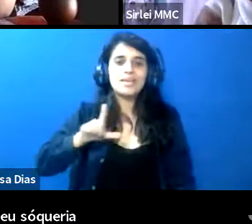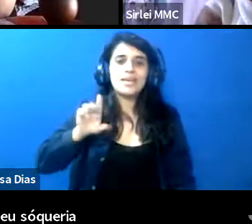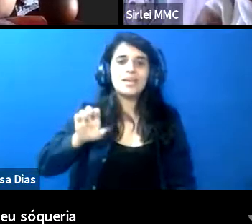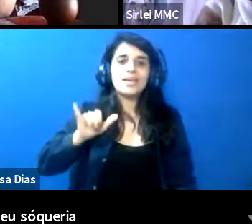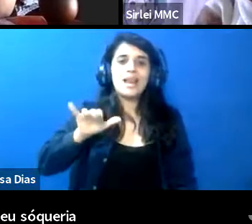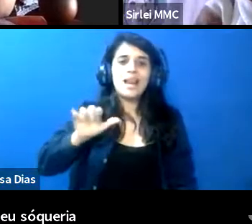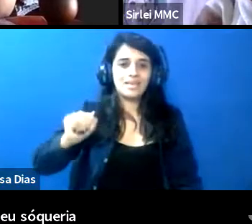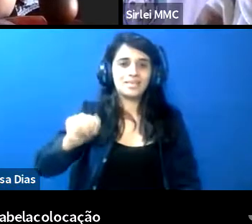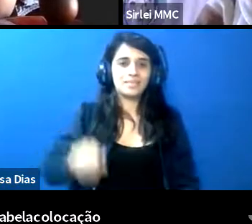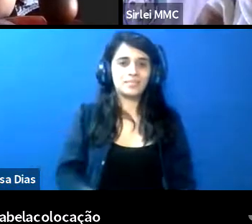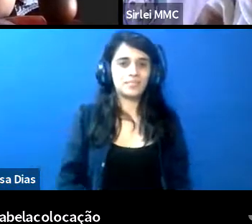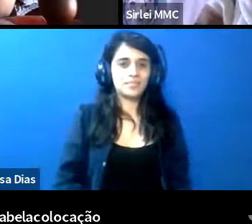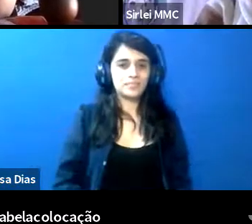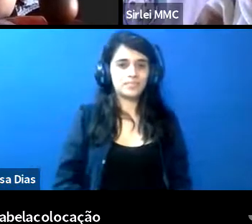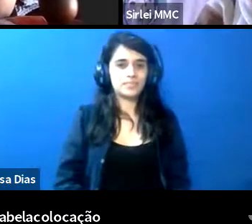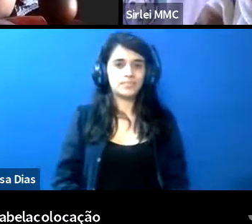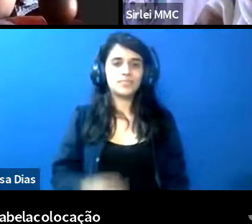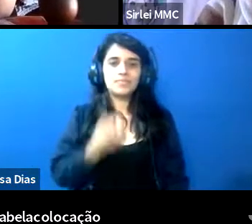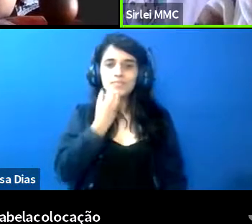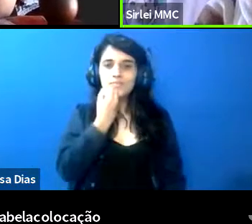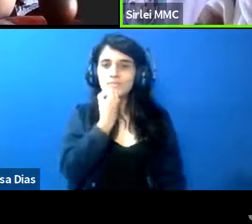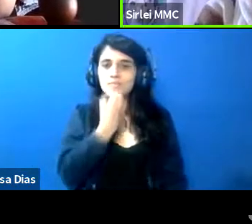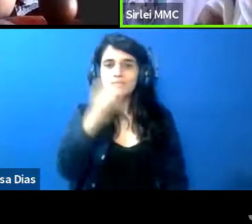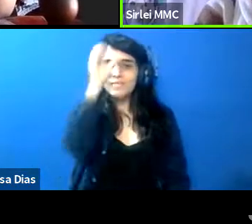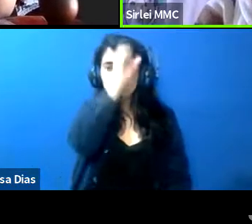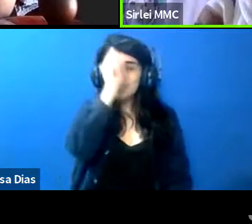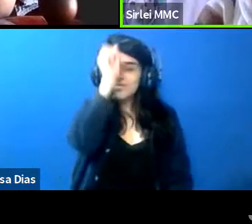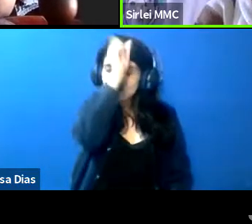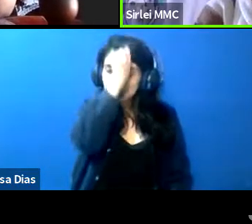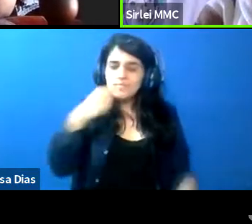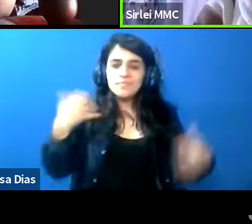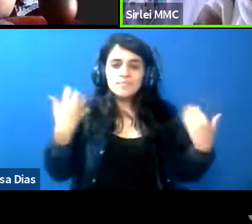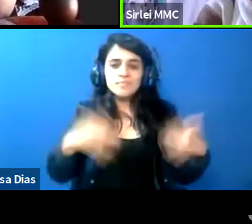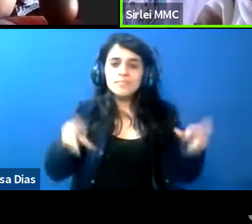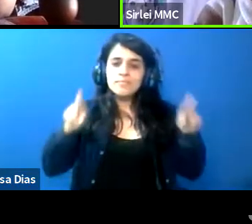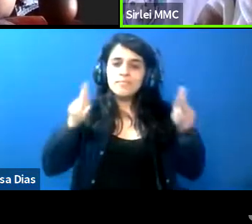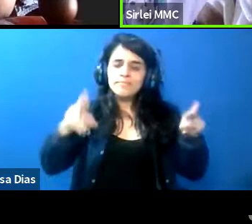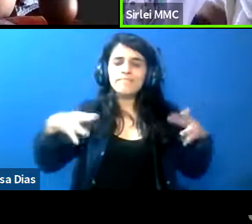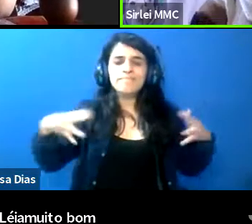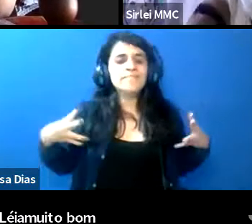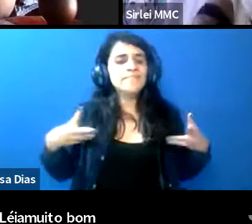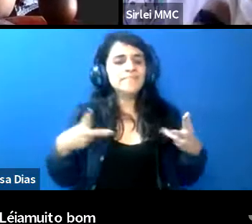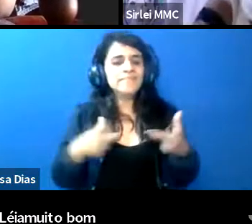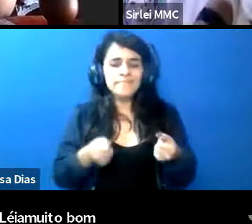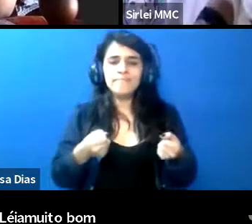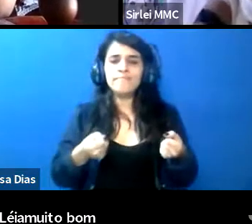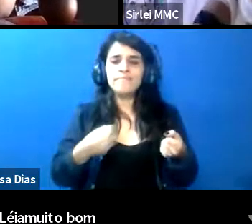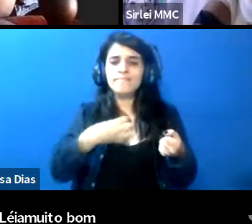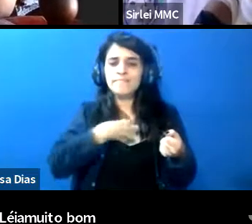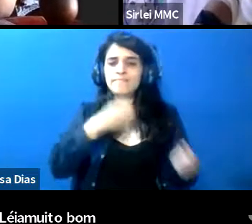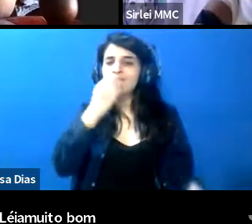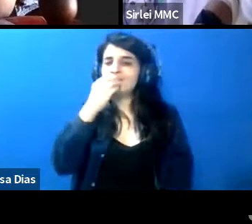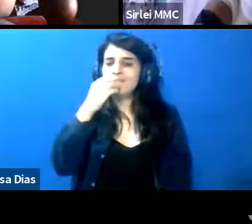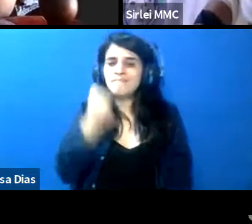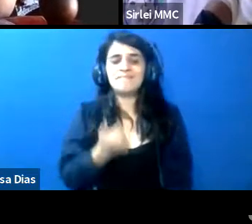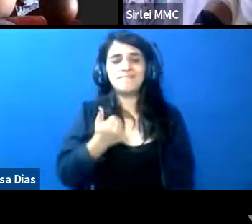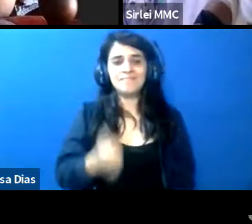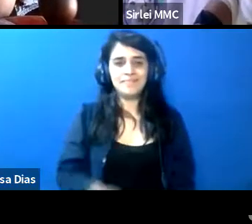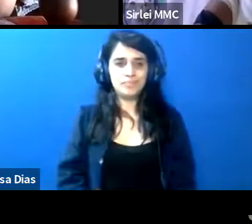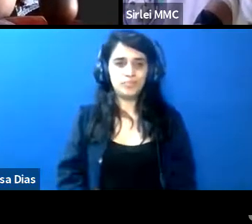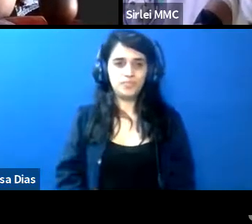Muito bom, companheiros. Aprendendo muito nessa tarde. Espero que todas, todos e todos estejam também. A